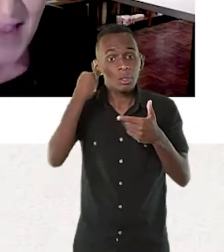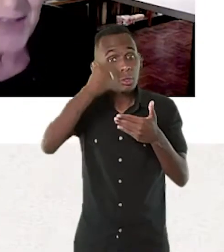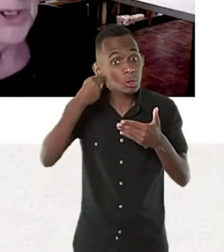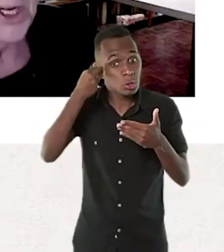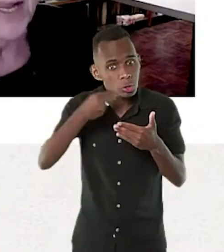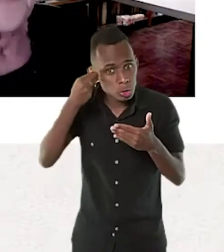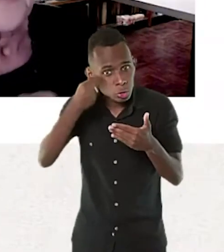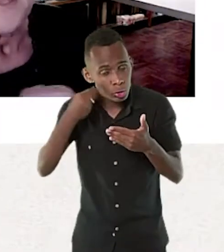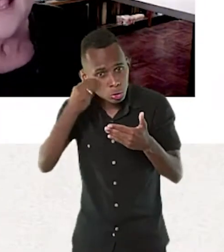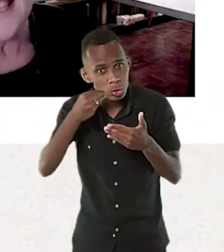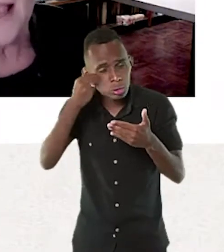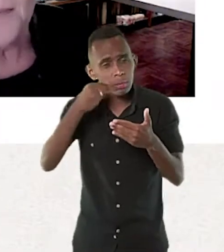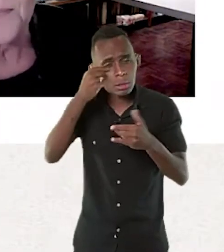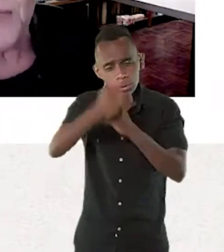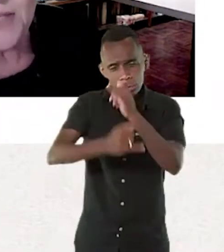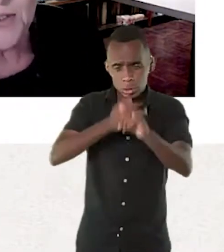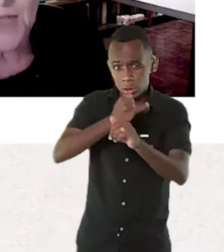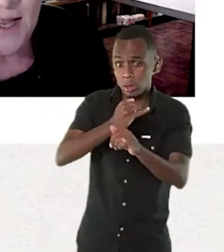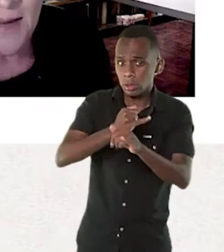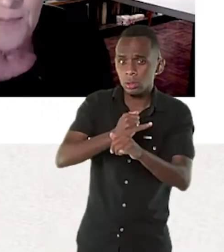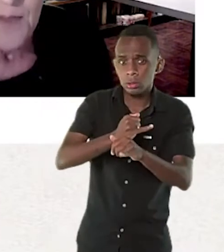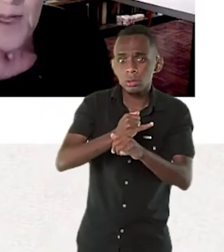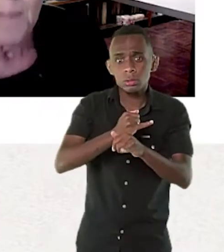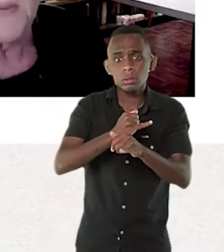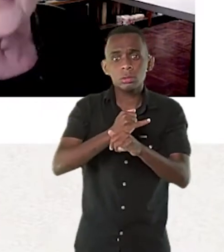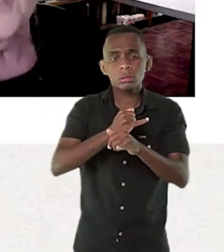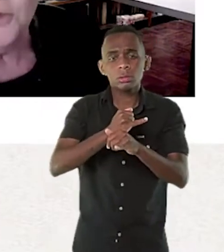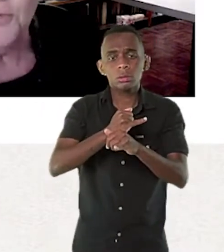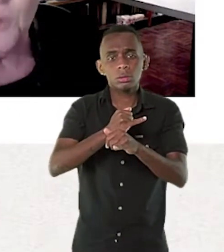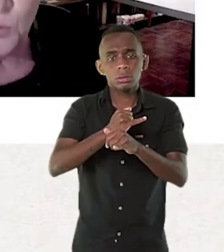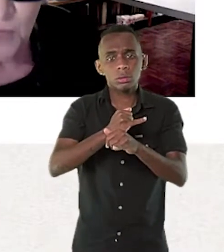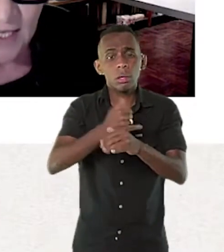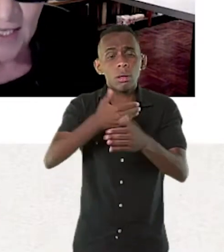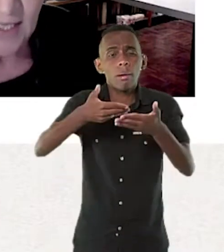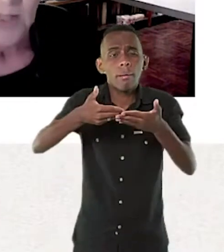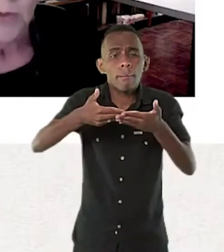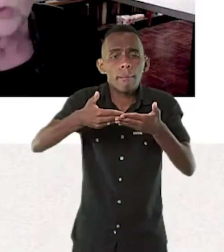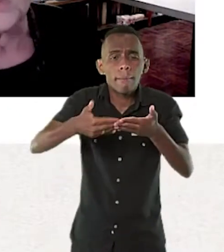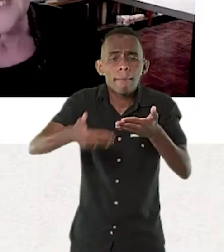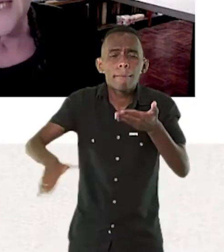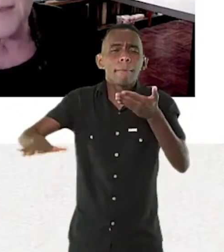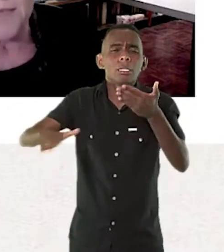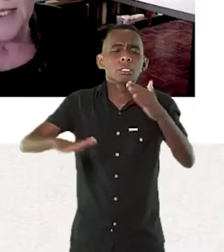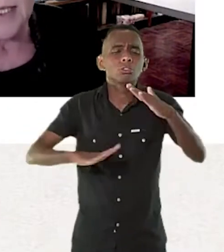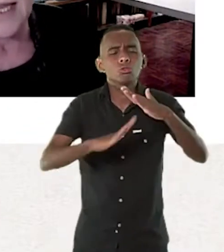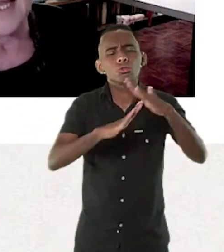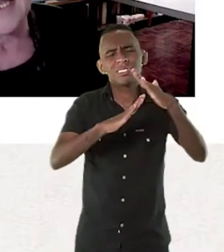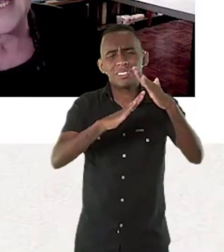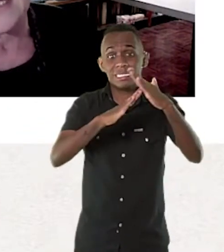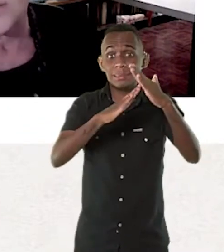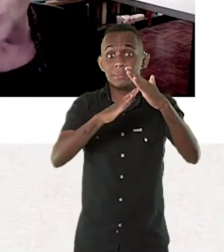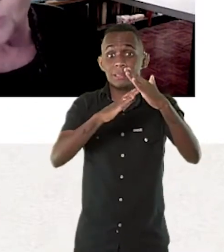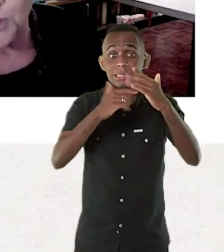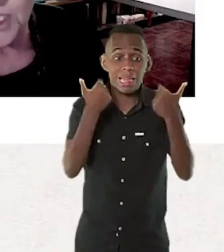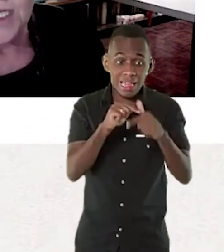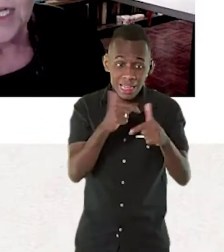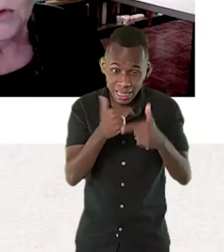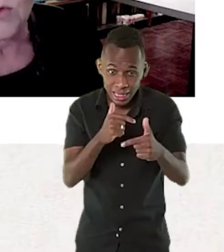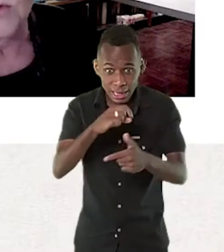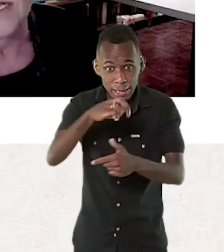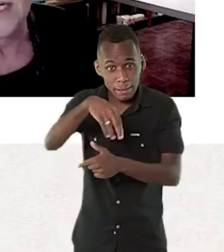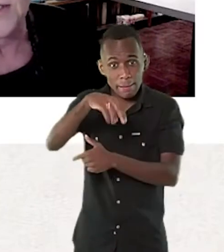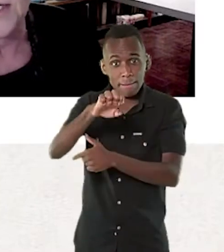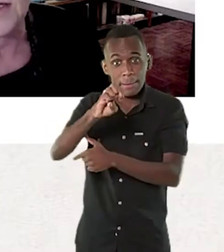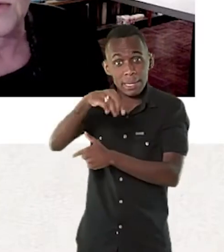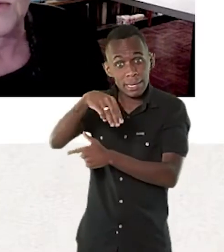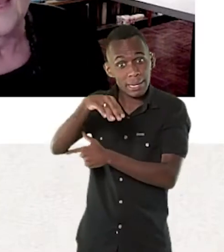experiência memética, dessa perda de fronteira do meme e do